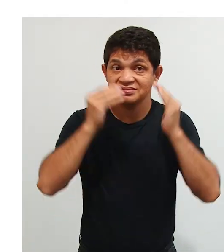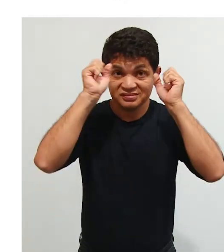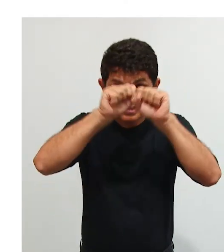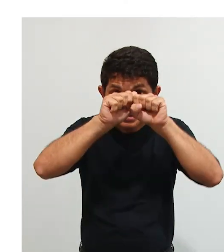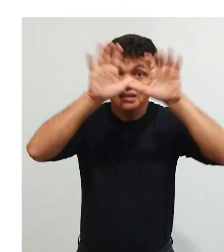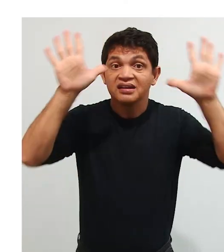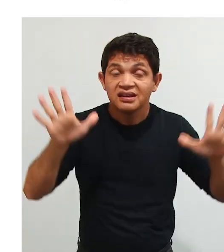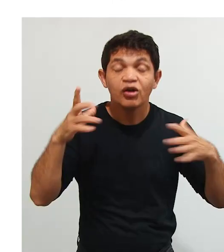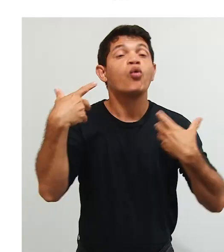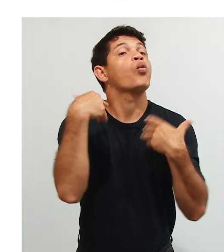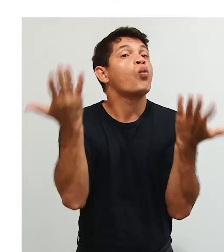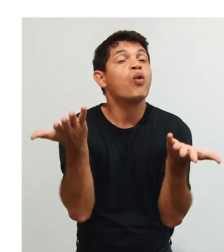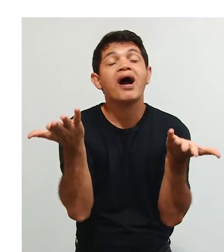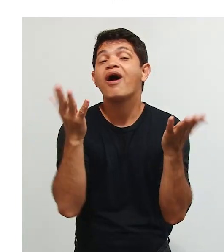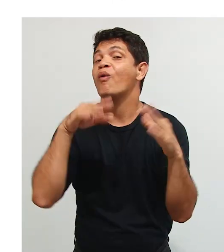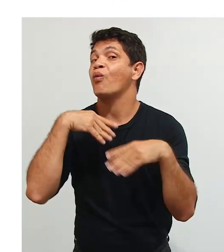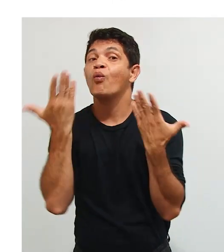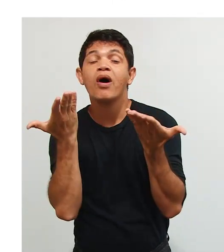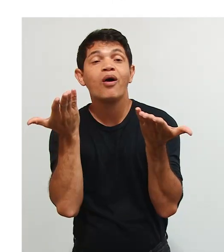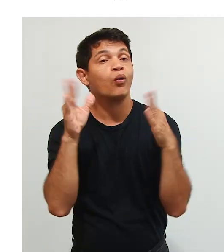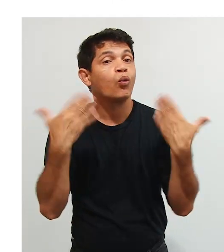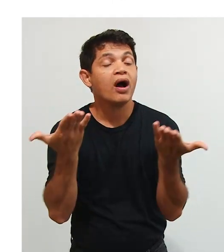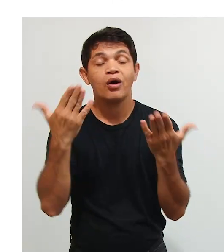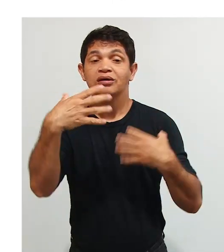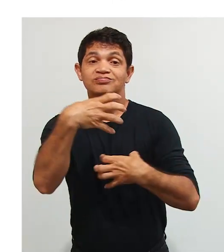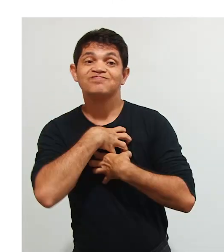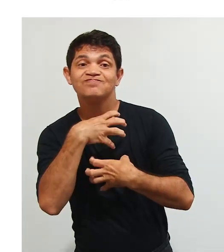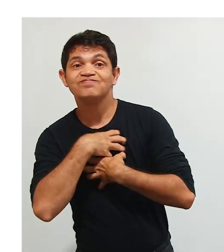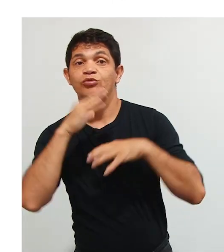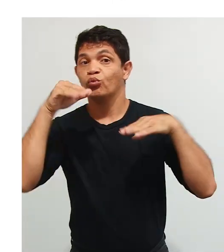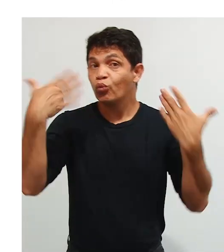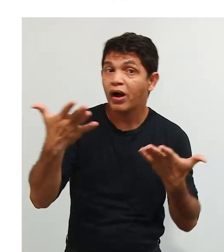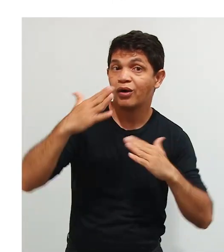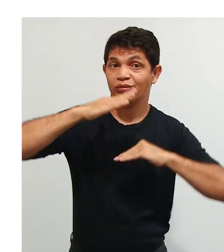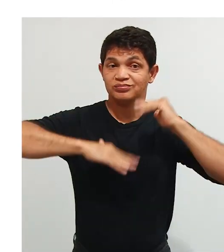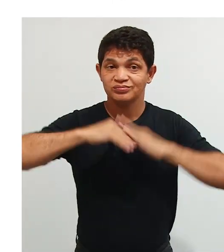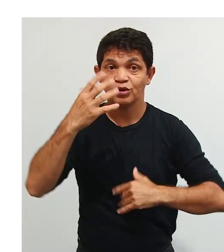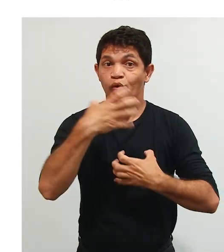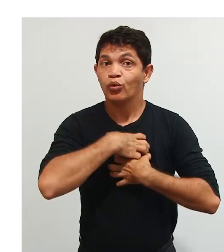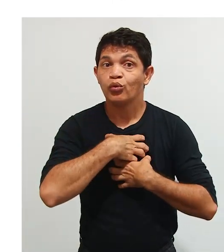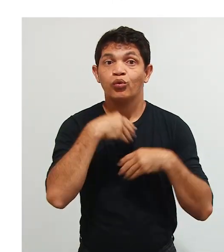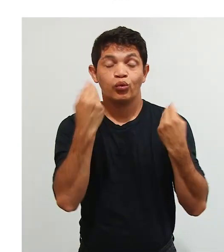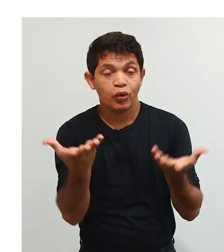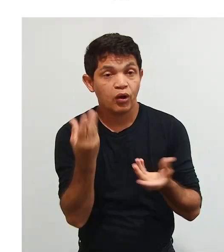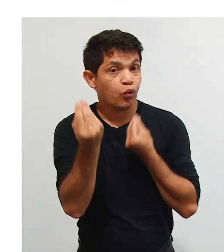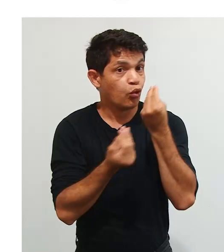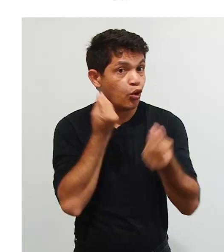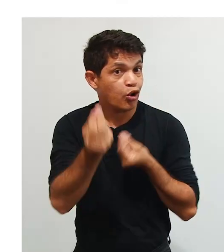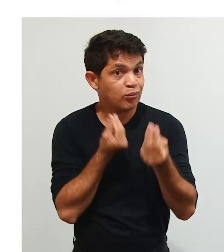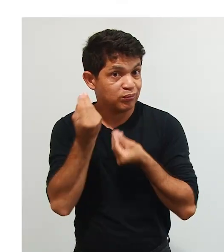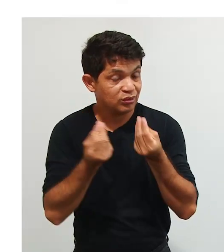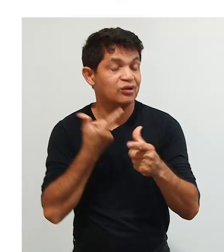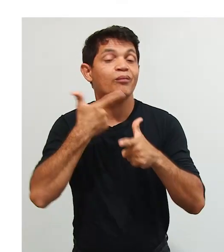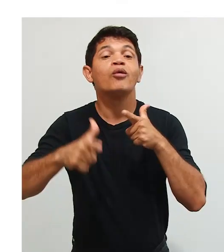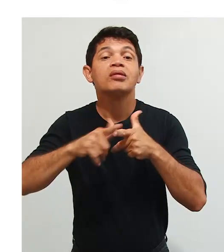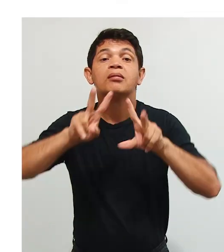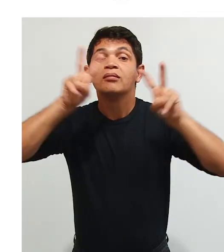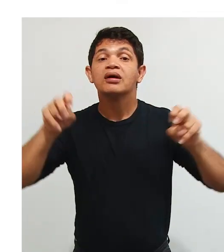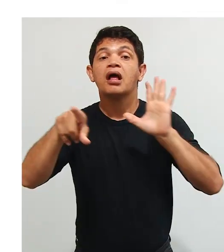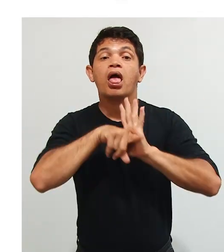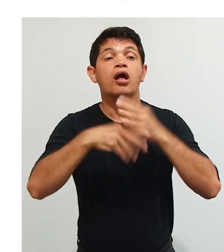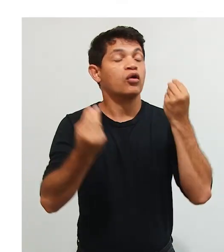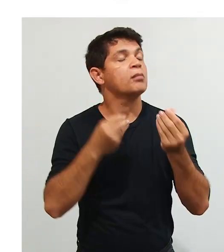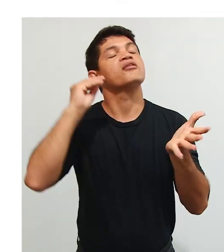Qual é o sentimento? Como eu quero estar me sentindo depois de ter tido essa conversa, né?